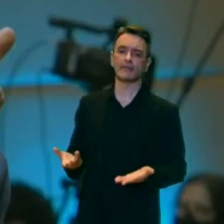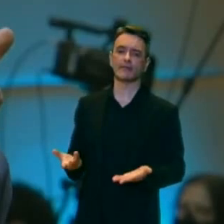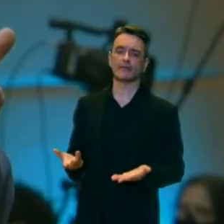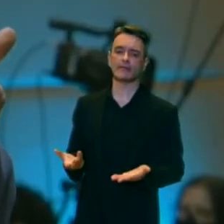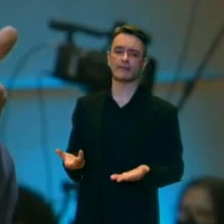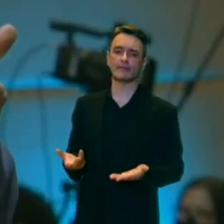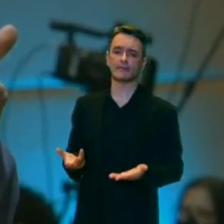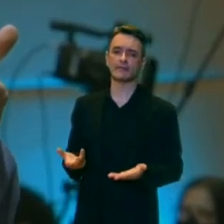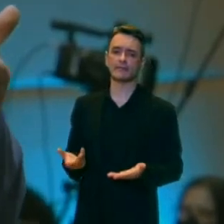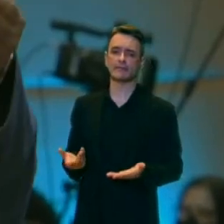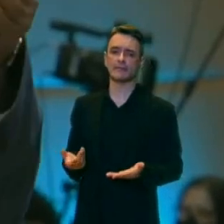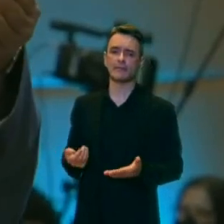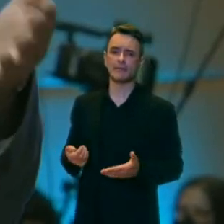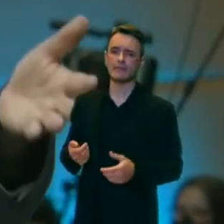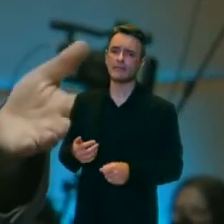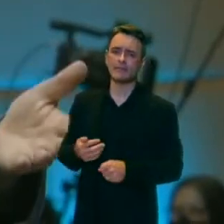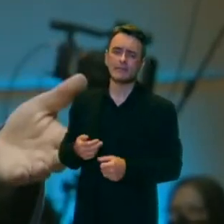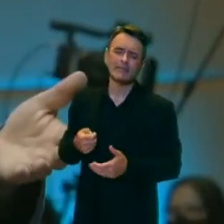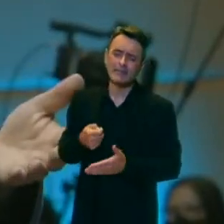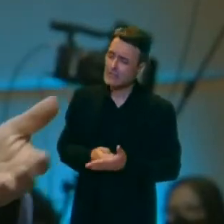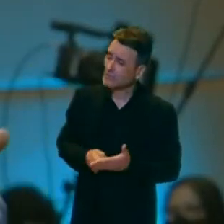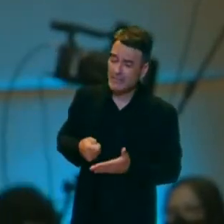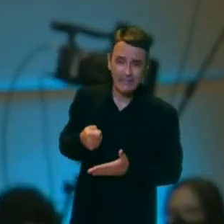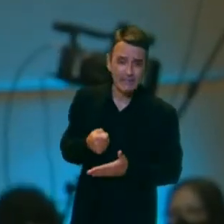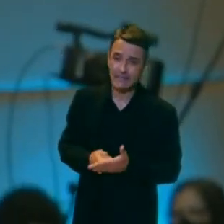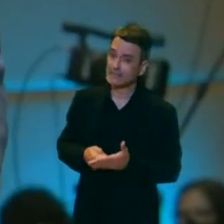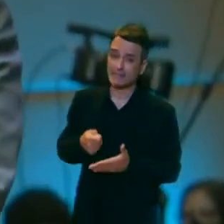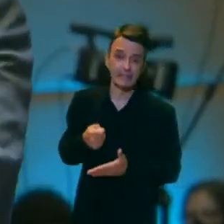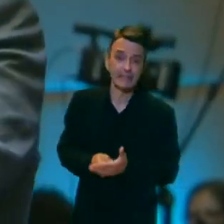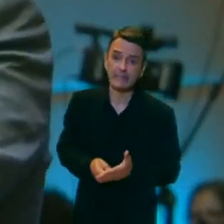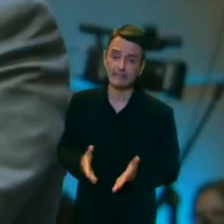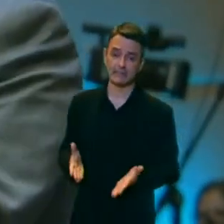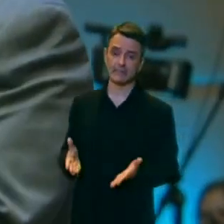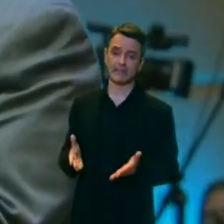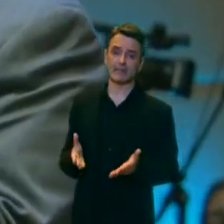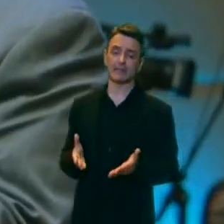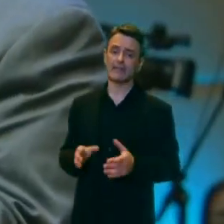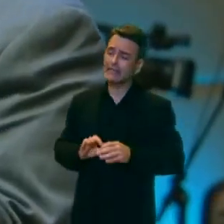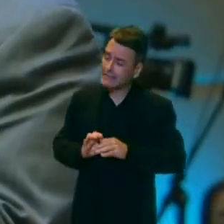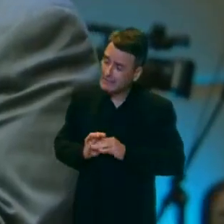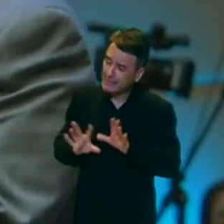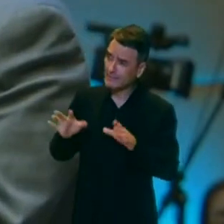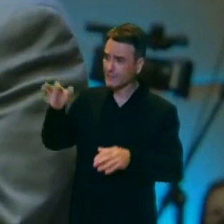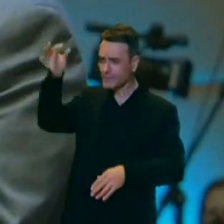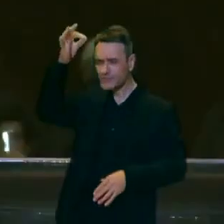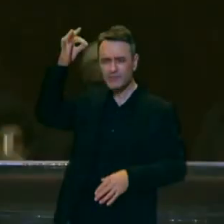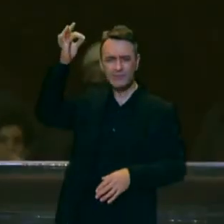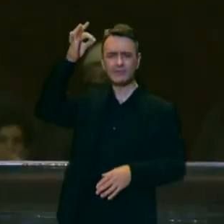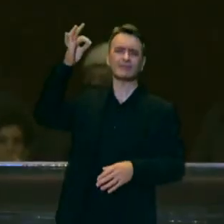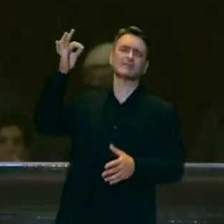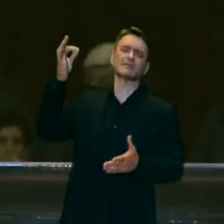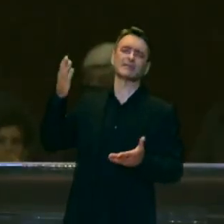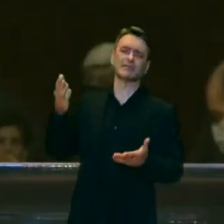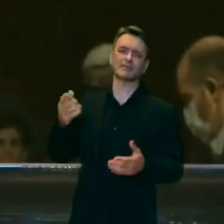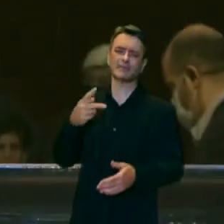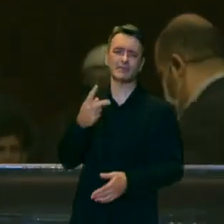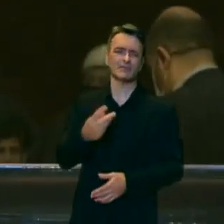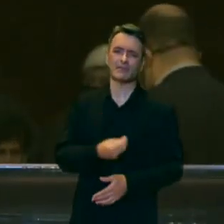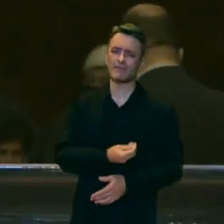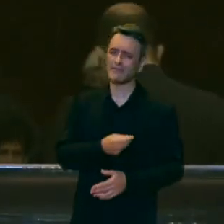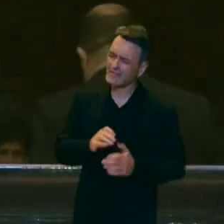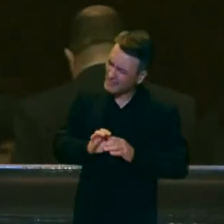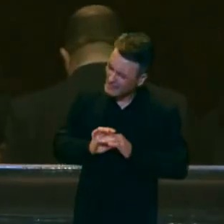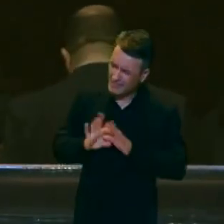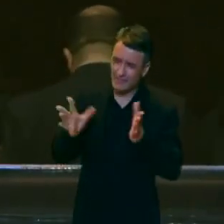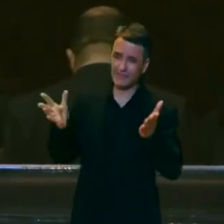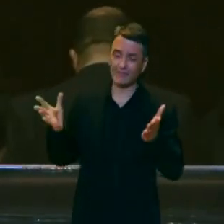novo. Quantas oportunidades você já perdeu? Deixa o Espírito de Deus fazer a obra dele na tua vida. Ele vai